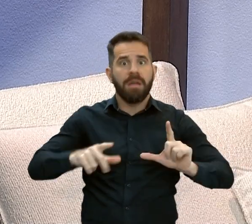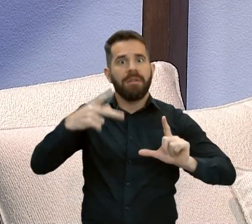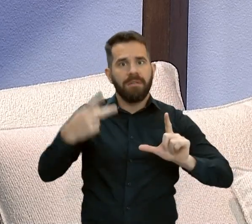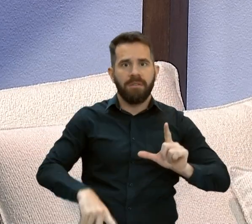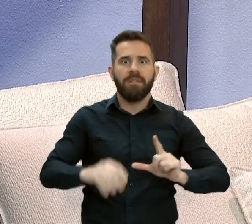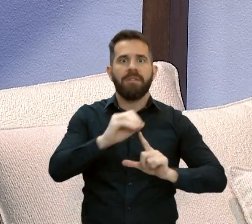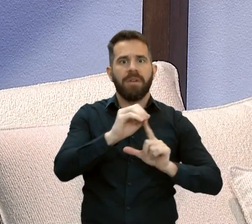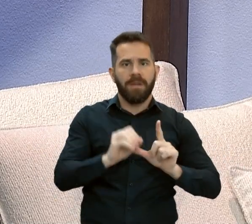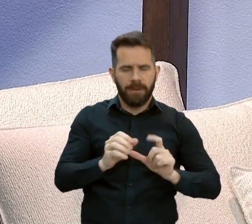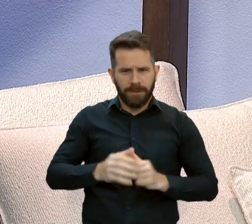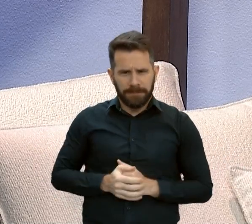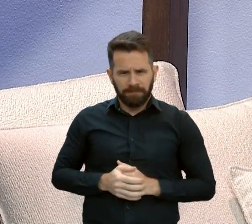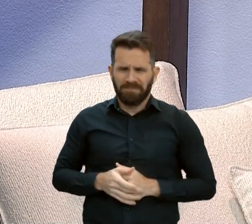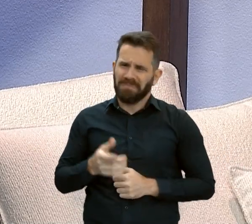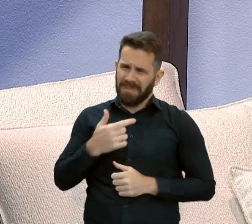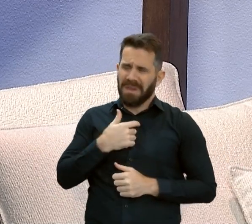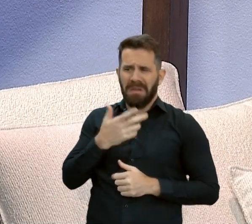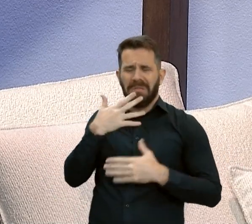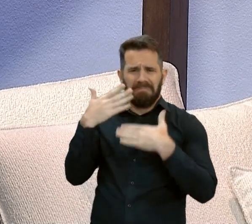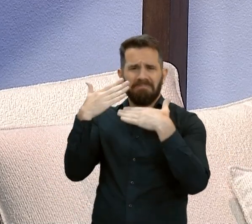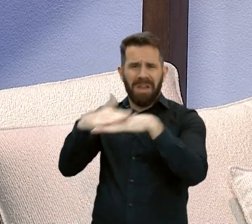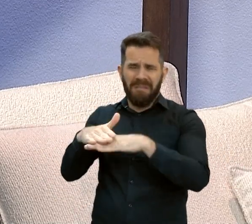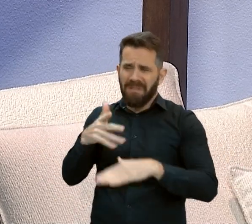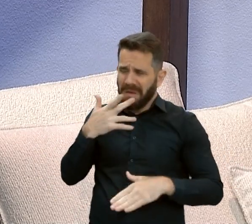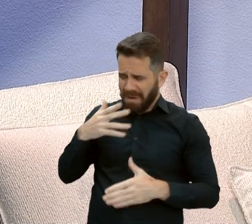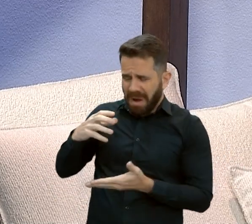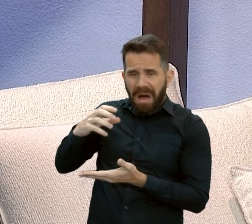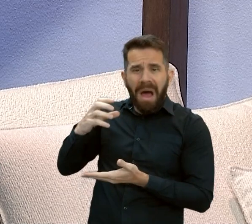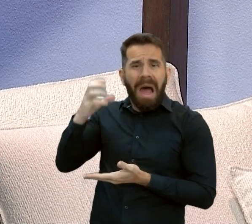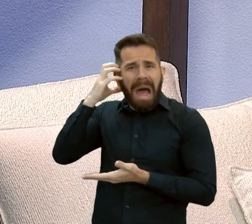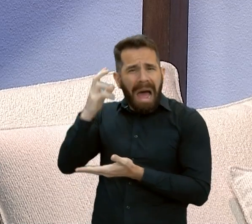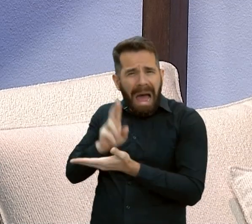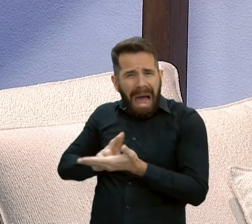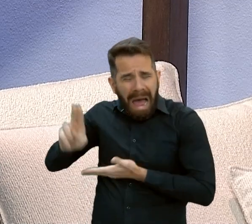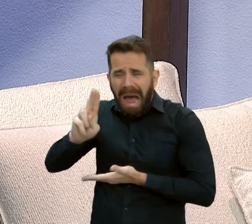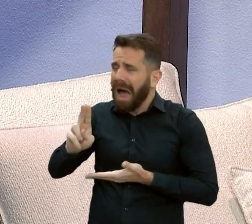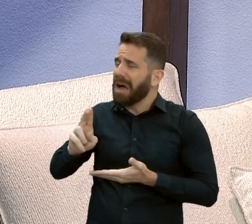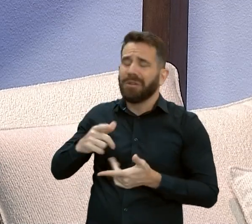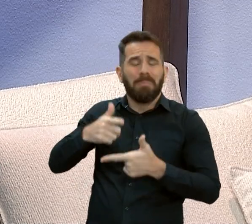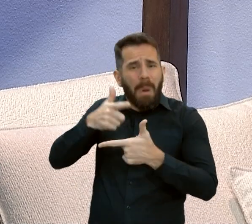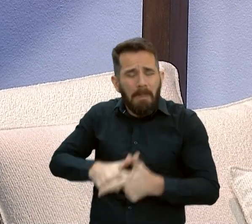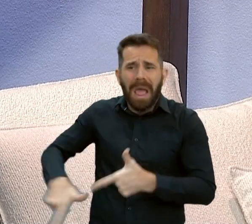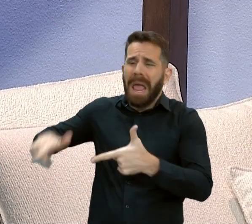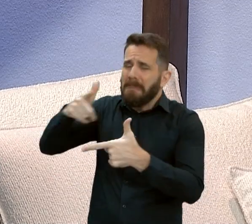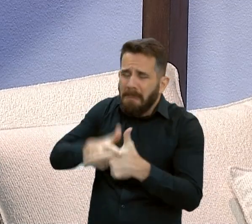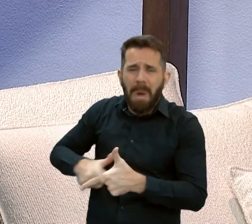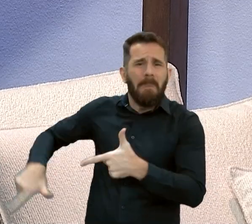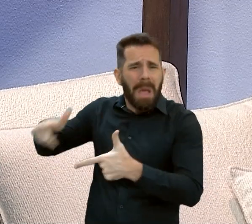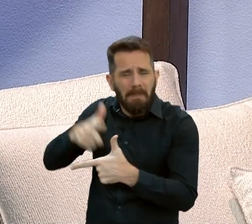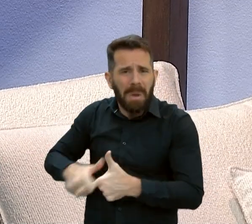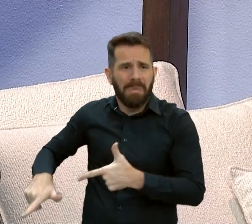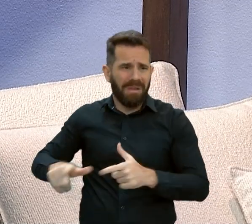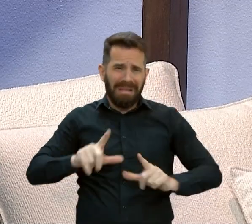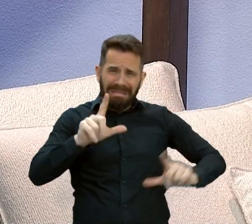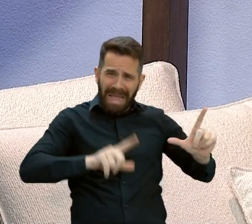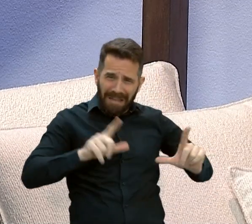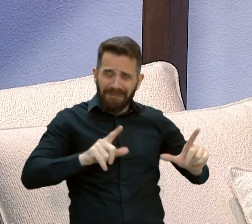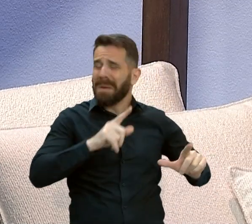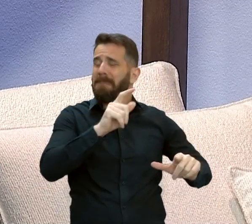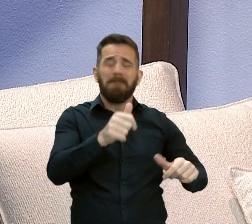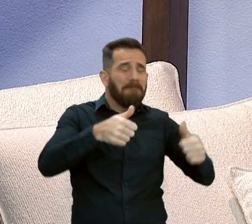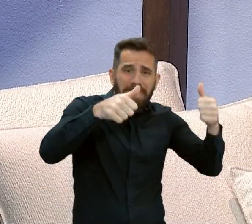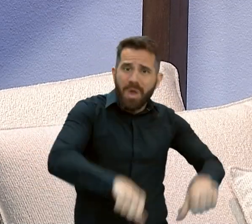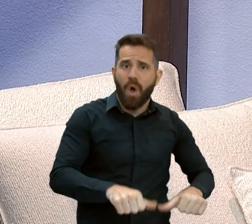1000 problemas. Você quer montar uma televisão, mas dá 10.000 vezes mais, né? Não, nós vamos montar. E vamos